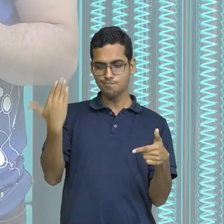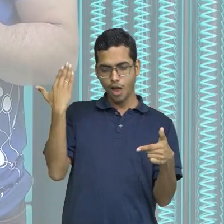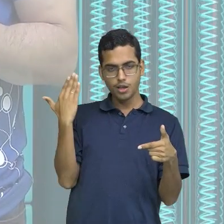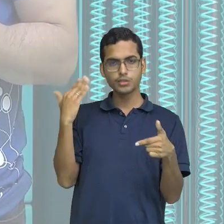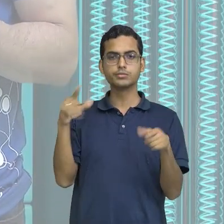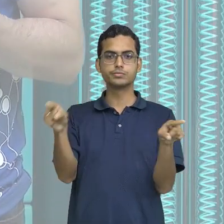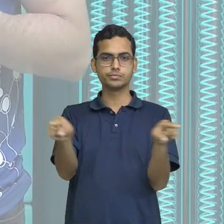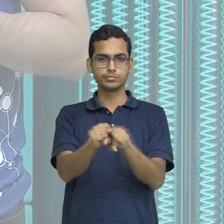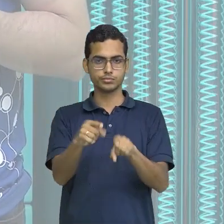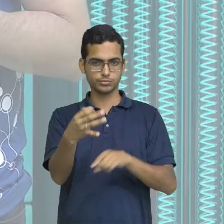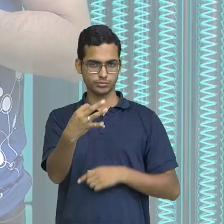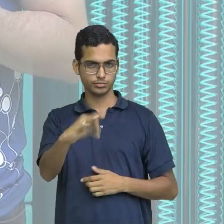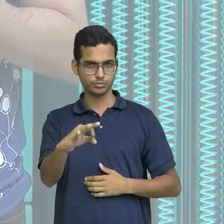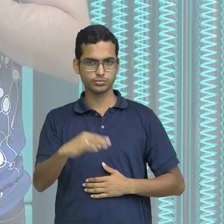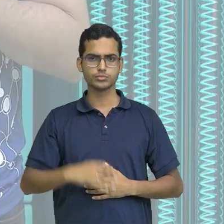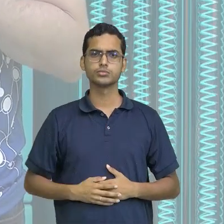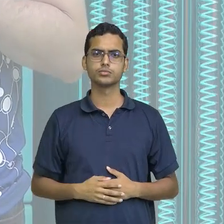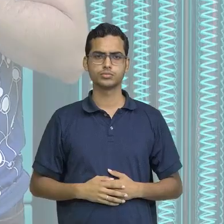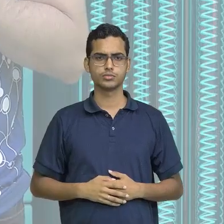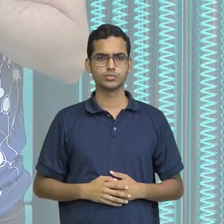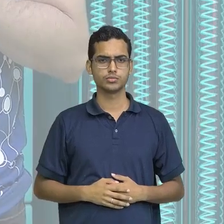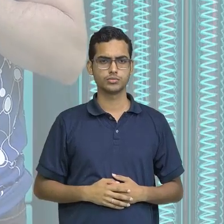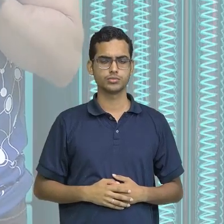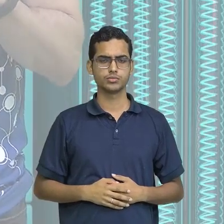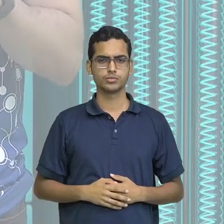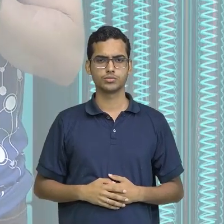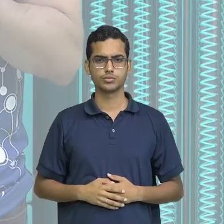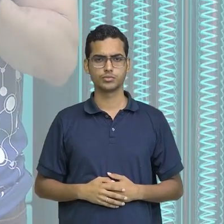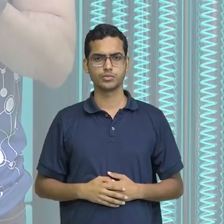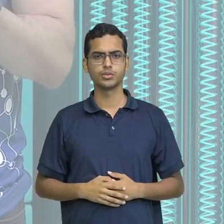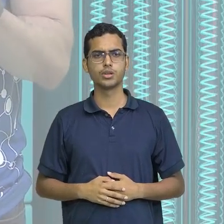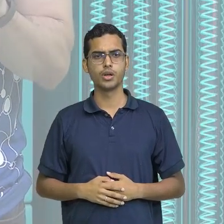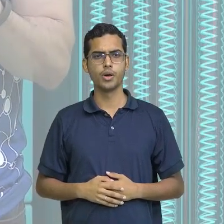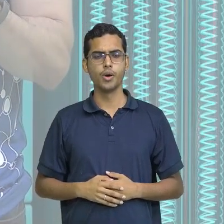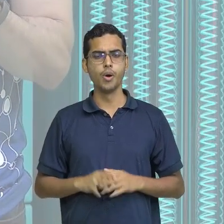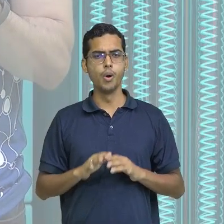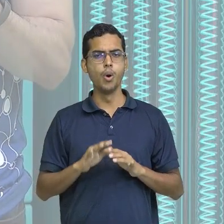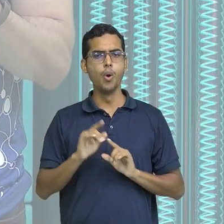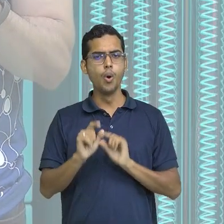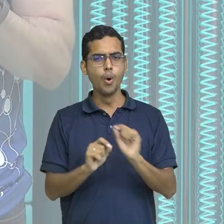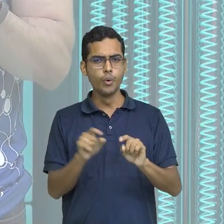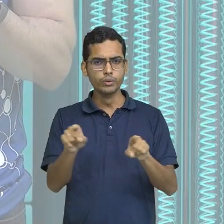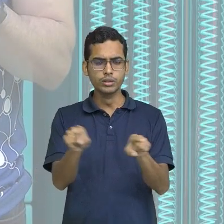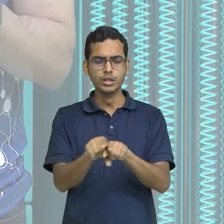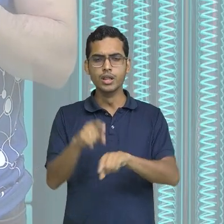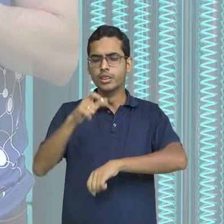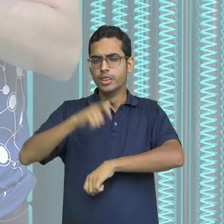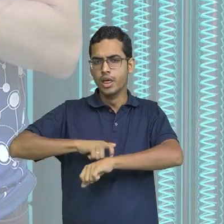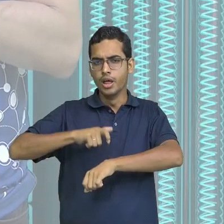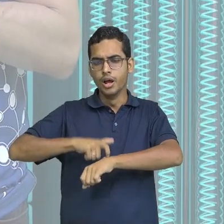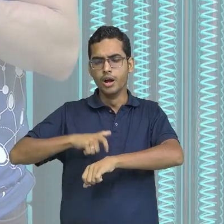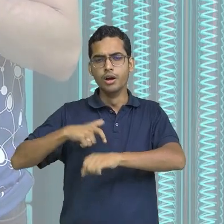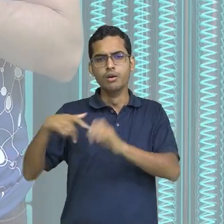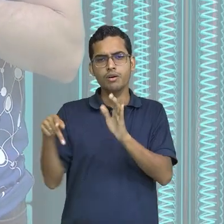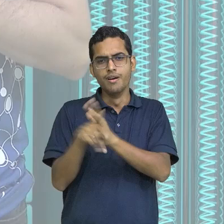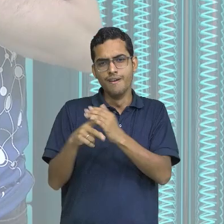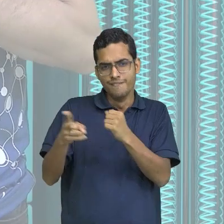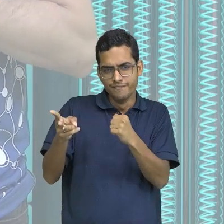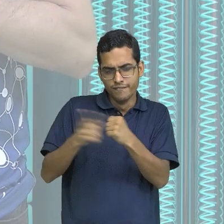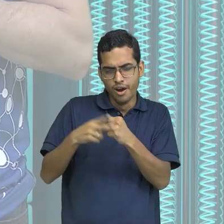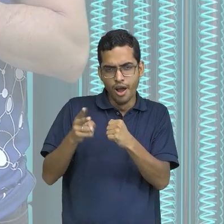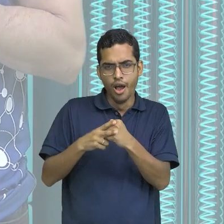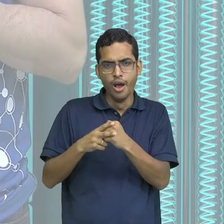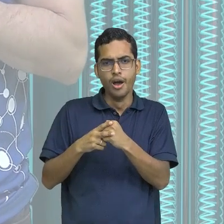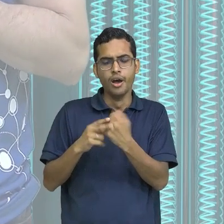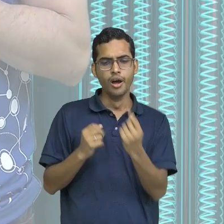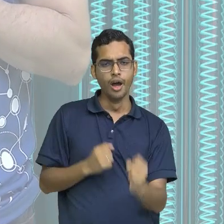não é necessário para formar ali o Simple Past, tá? Normalmente, quando há esses dois tempos verbais juntos, é possível que